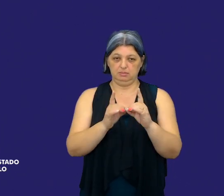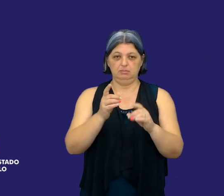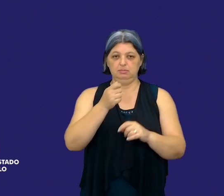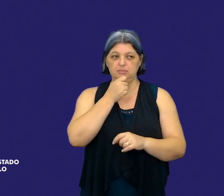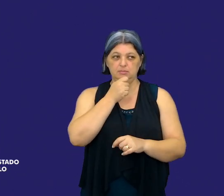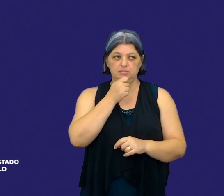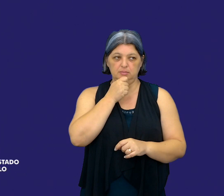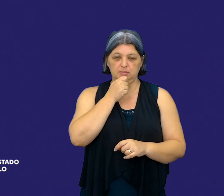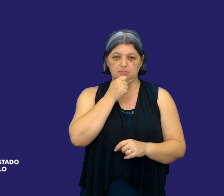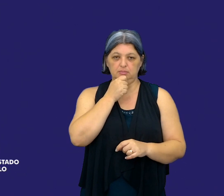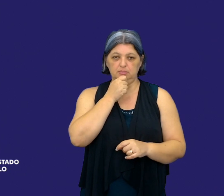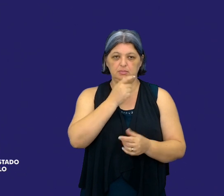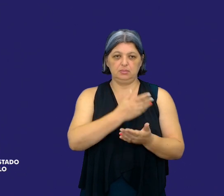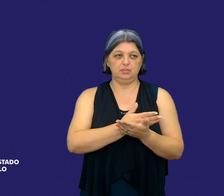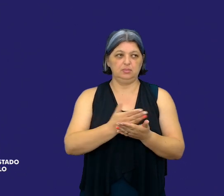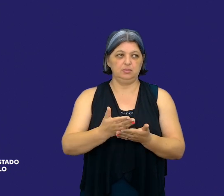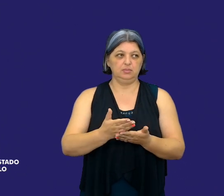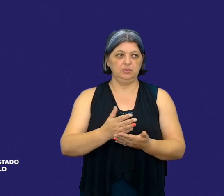teve início.